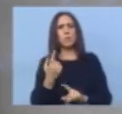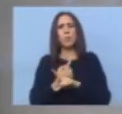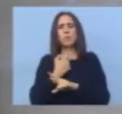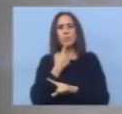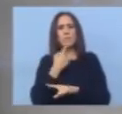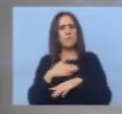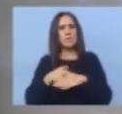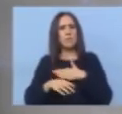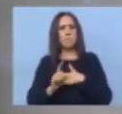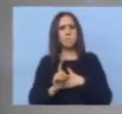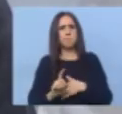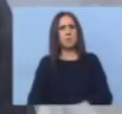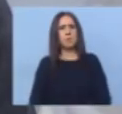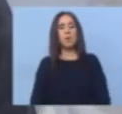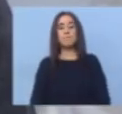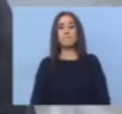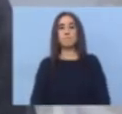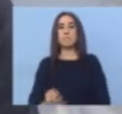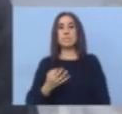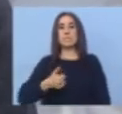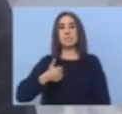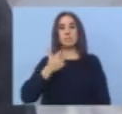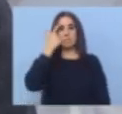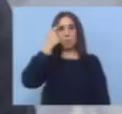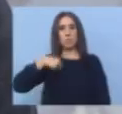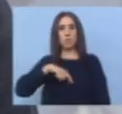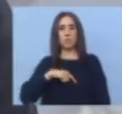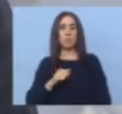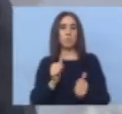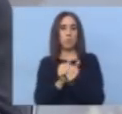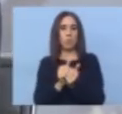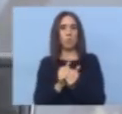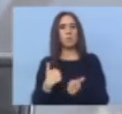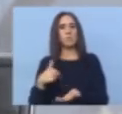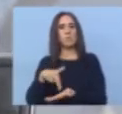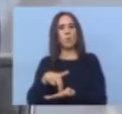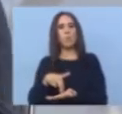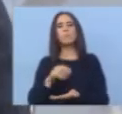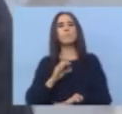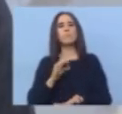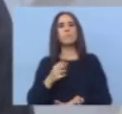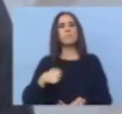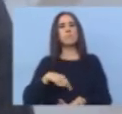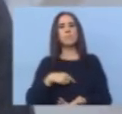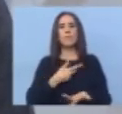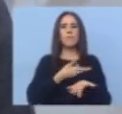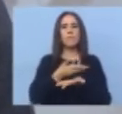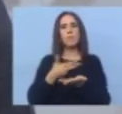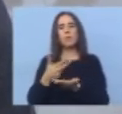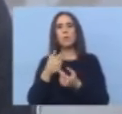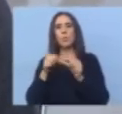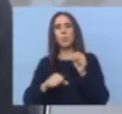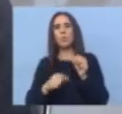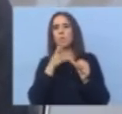coisas. Sim, a grande questão para nós é muito fazer companhia e estar presente. Não tanto procurar falar e dizer grandes coisas,